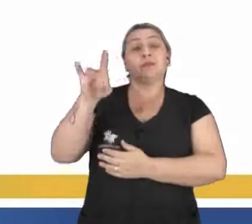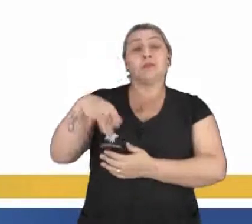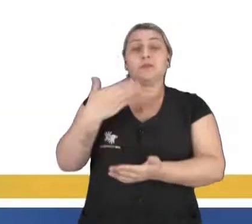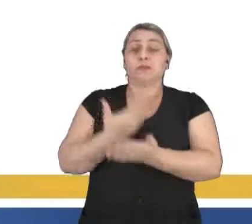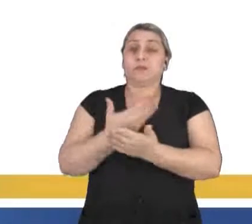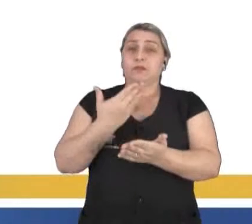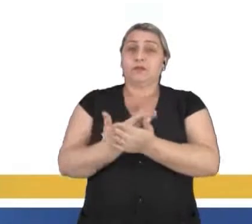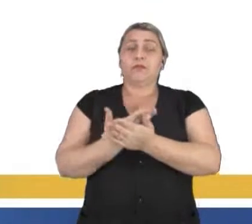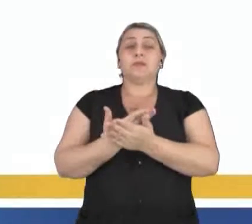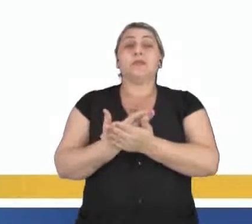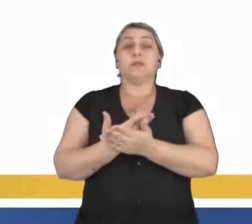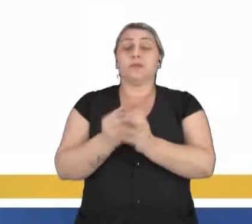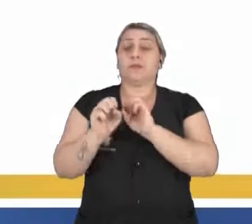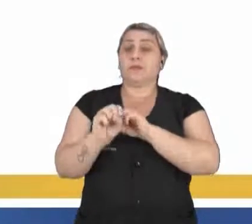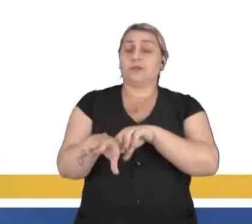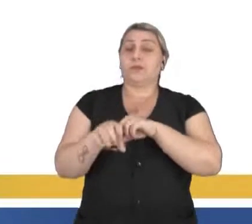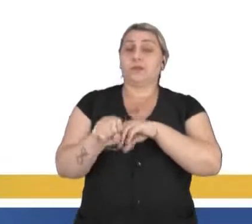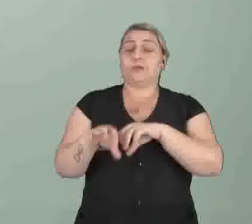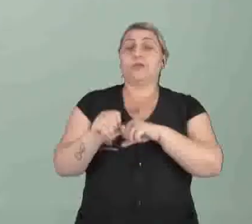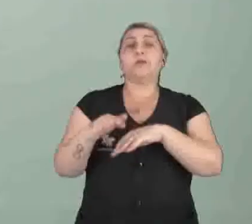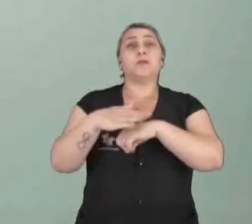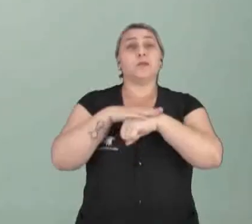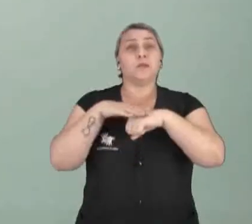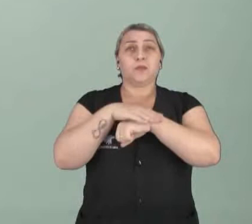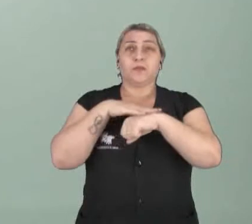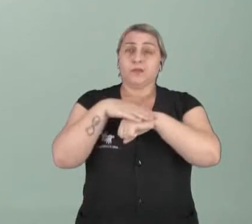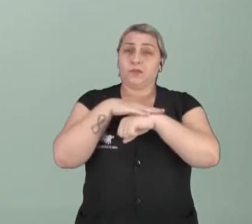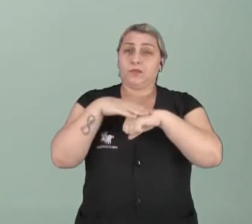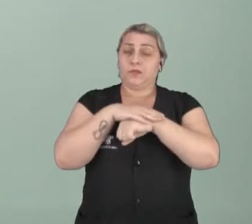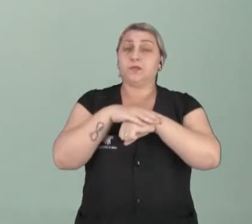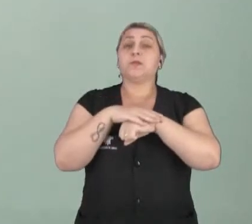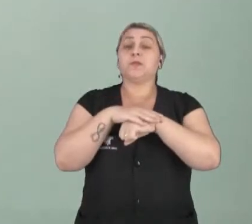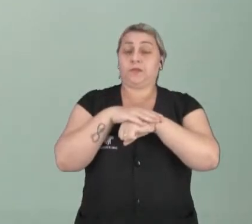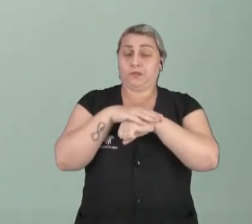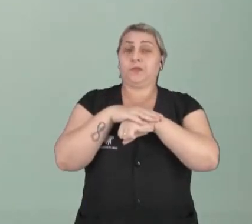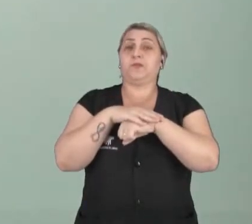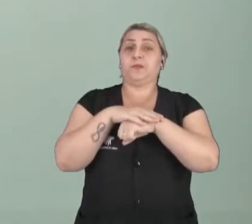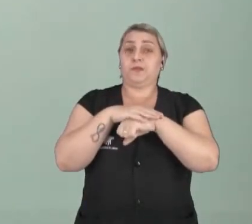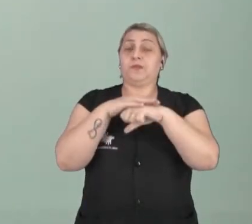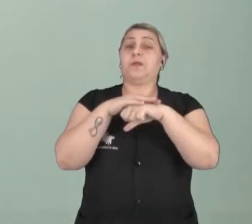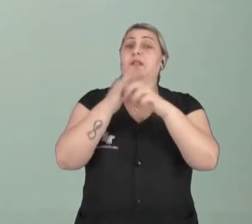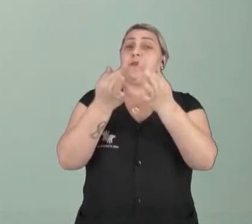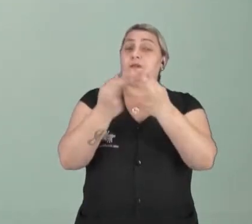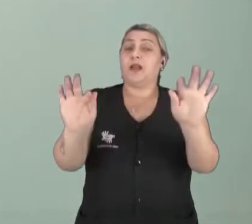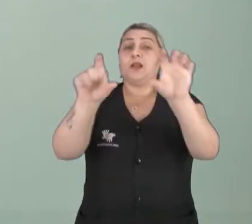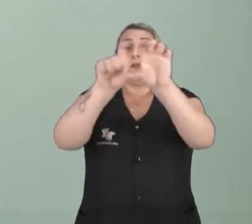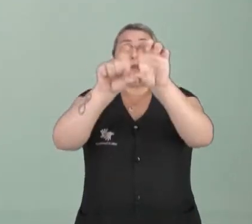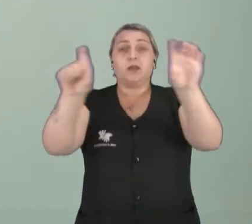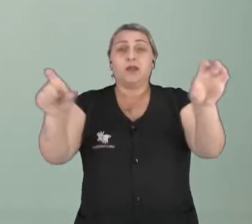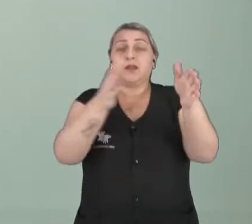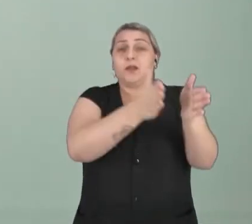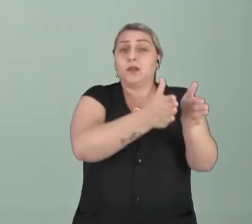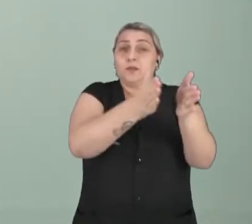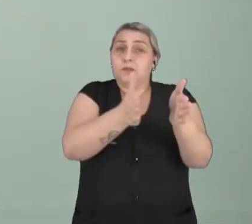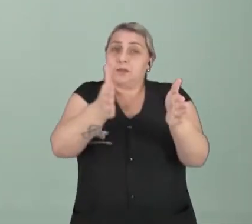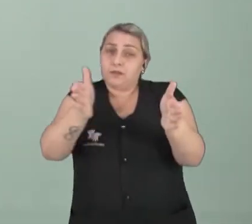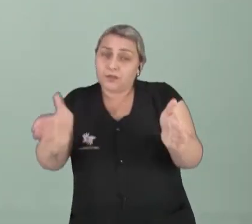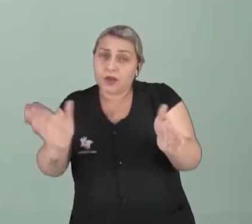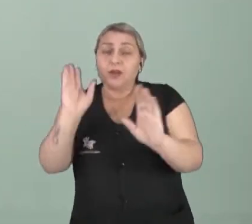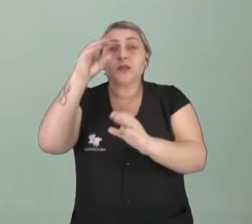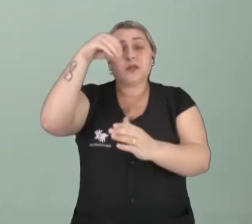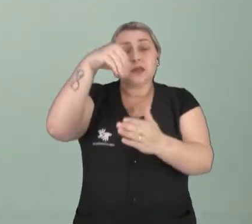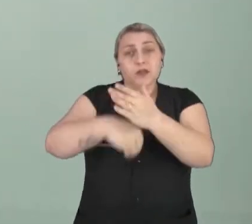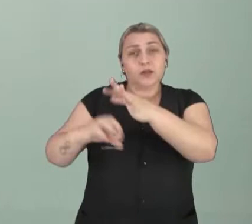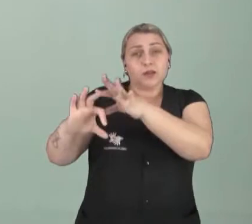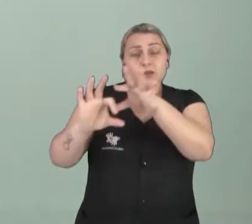aulas, estamos assim conversando um pouco sobre essas questões de frase, oração e período. Então, dentro